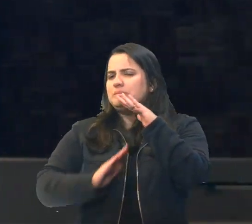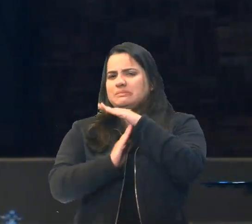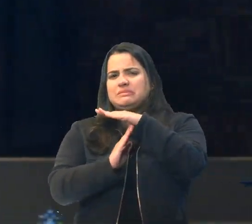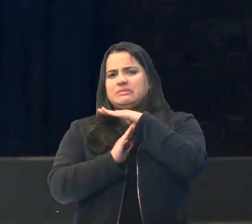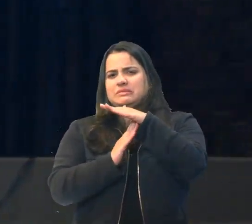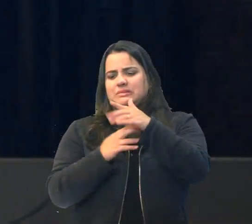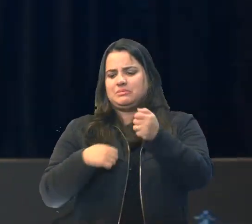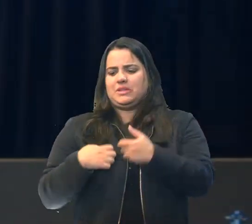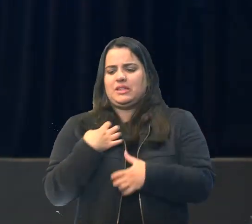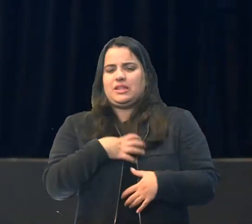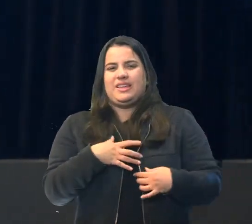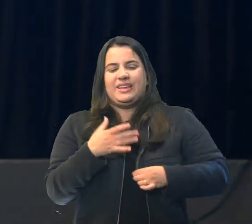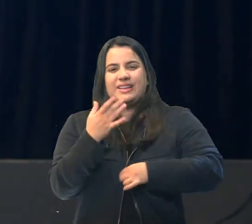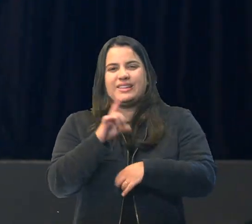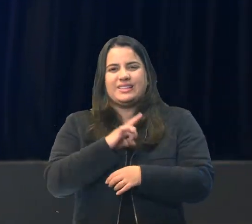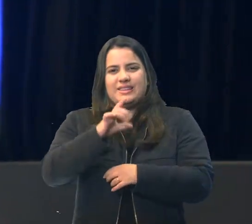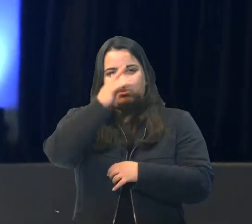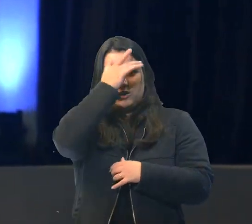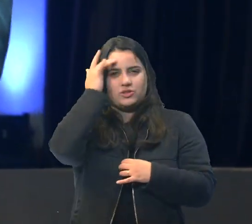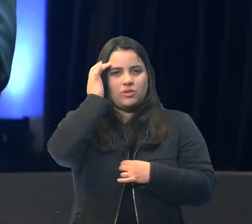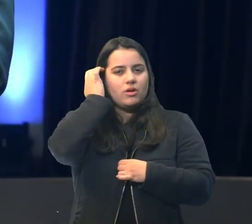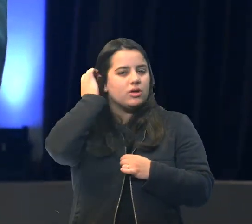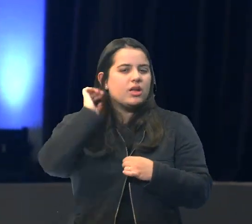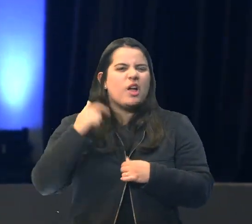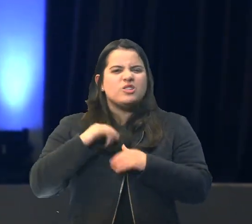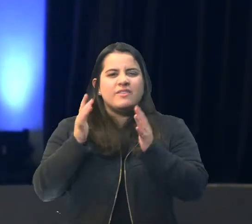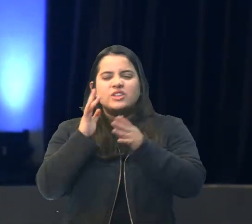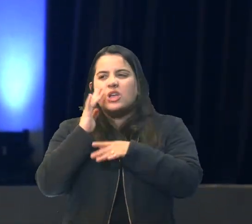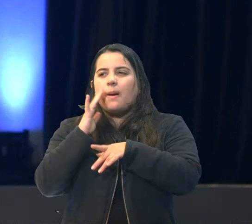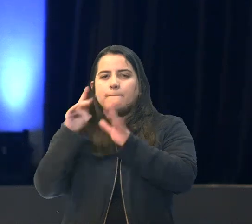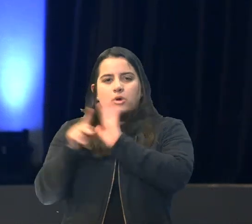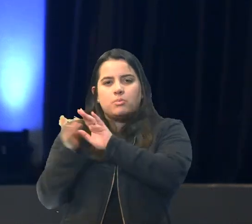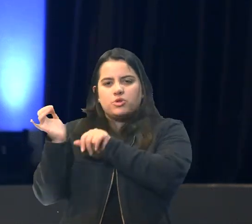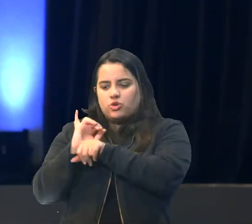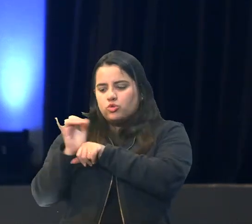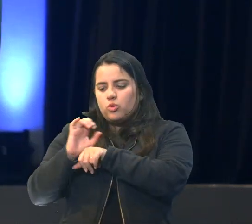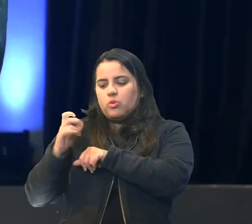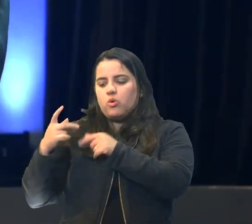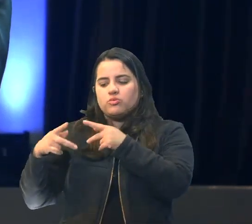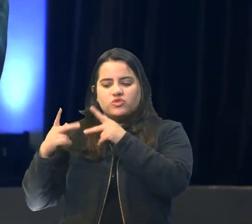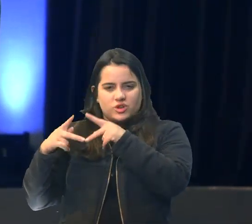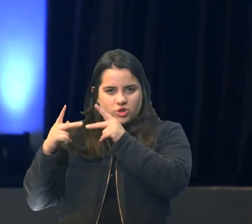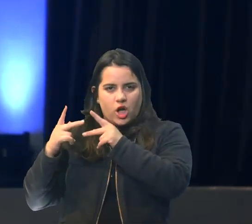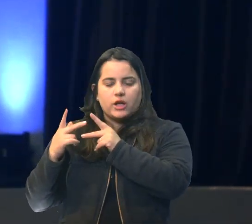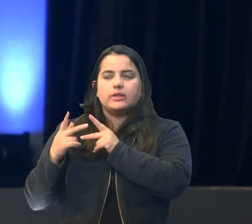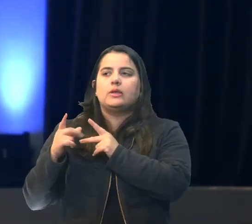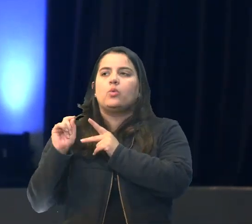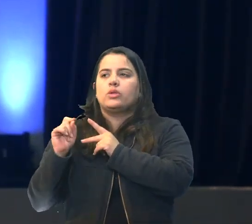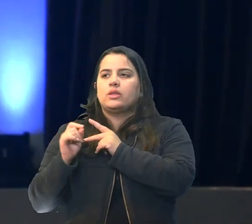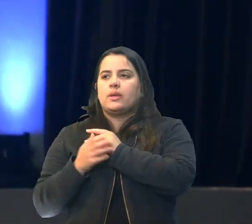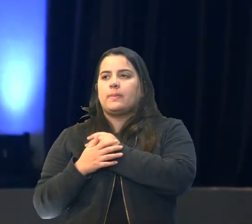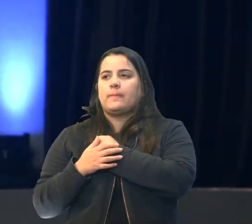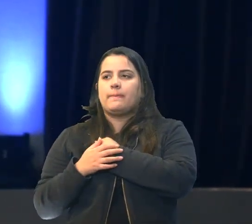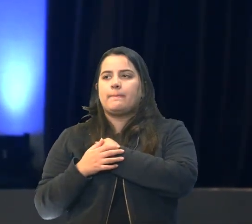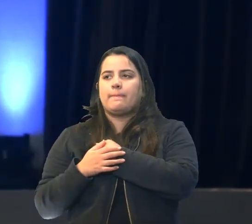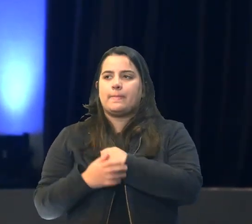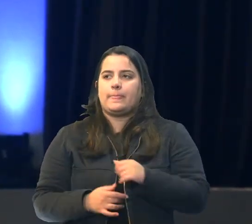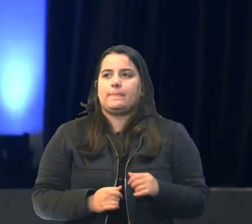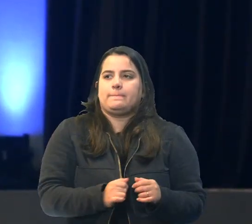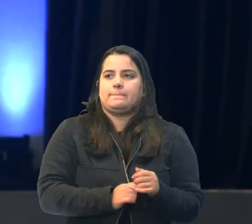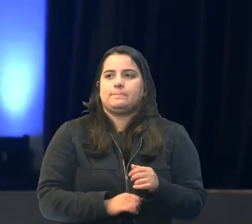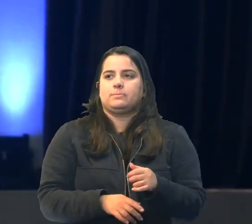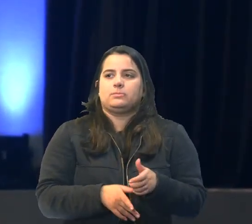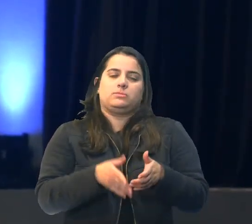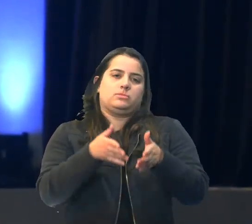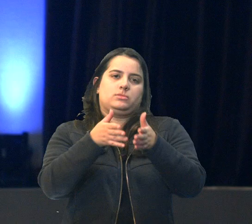que tem gente que está vendo vídeo aqui, eu já vi aqueles shorts do YouTube ou do TikTok, etc., que metade da tela é o